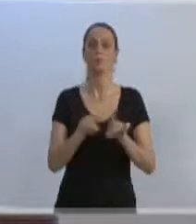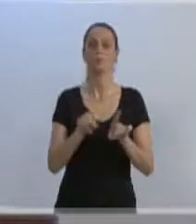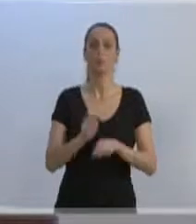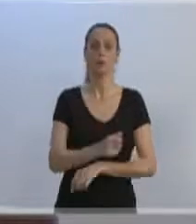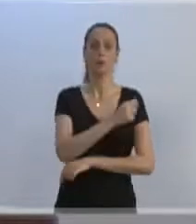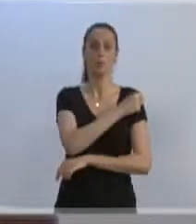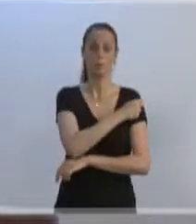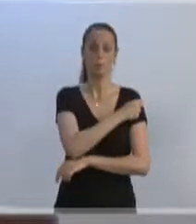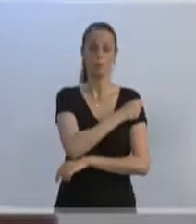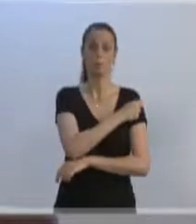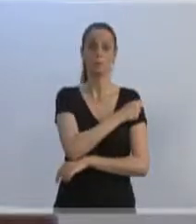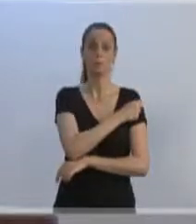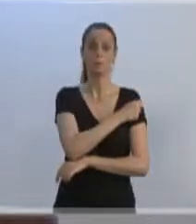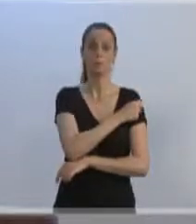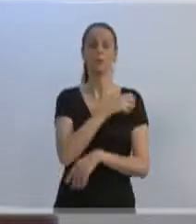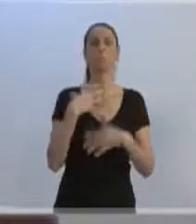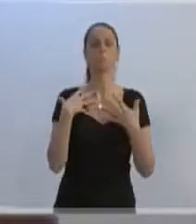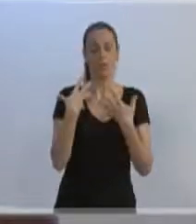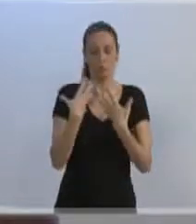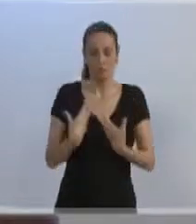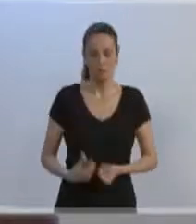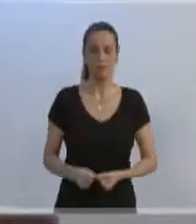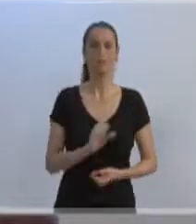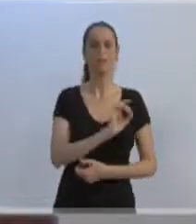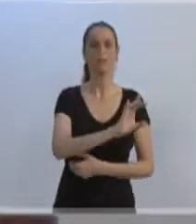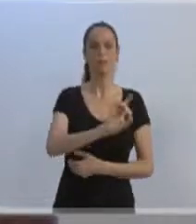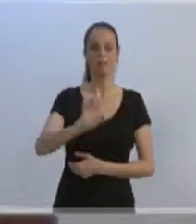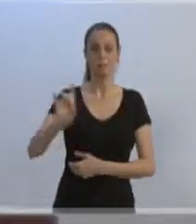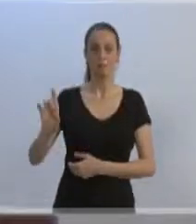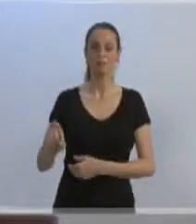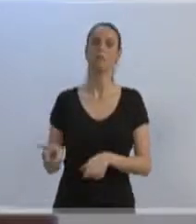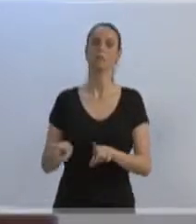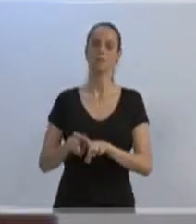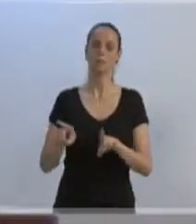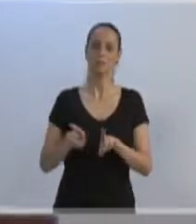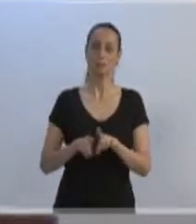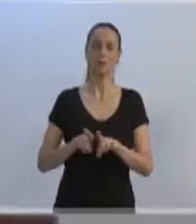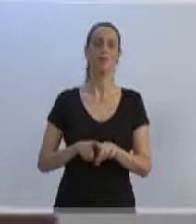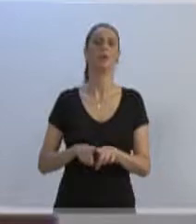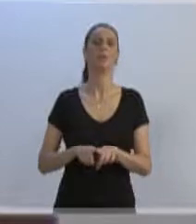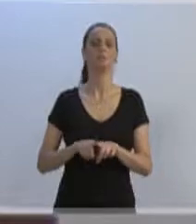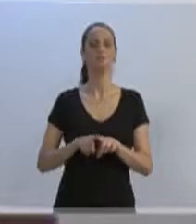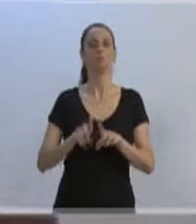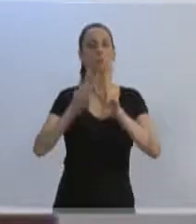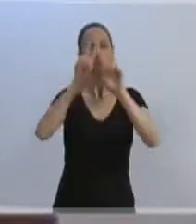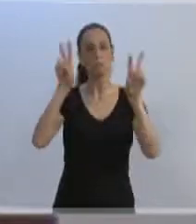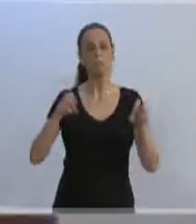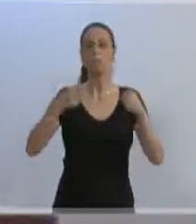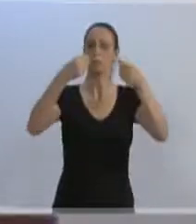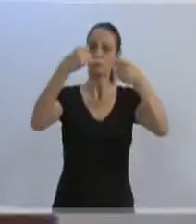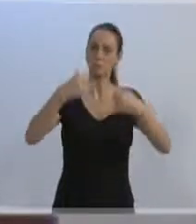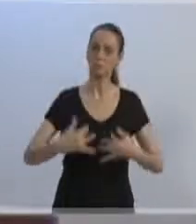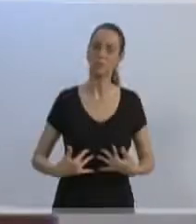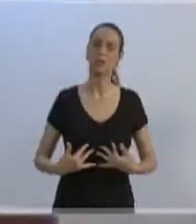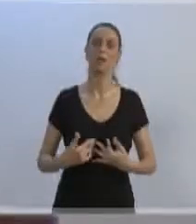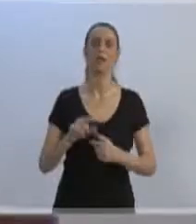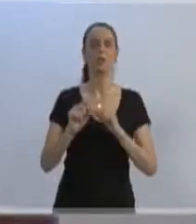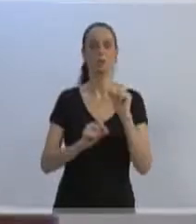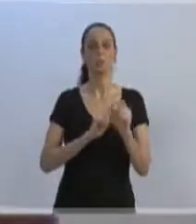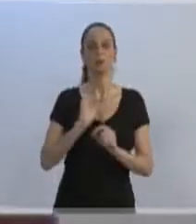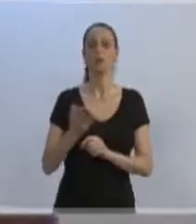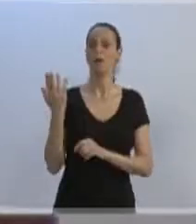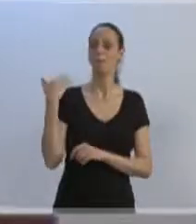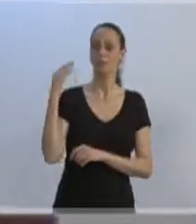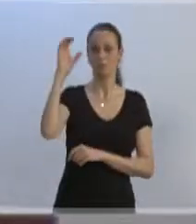que estamos a colher e cada um lá e puderam explanar o que realmente eles em aprender nesse